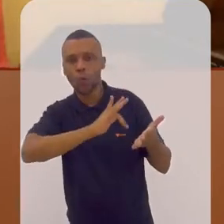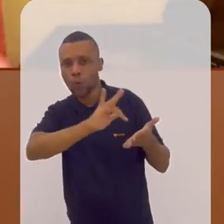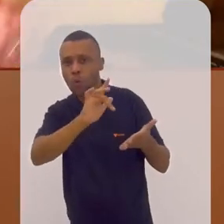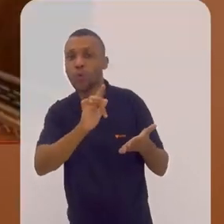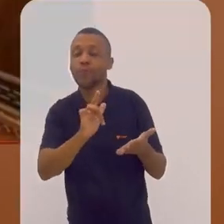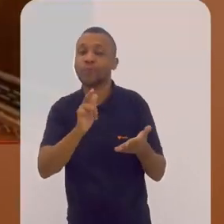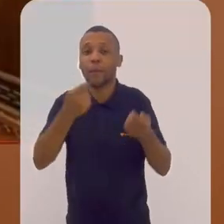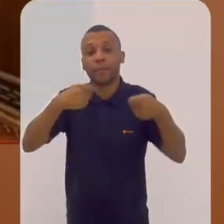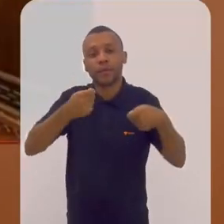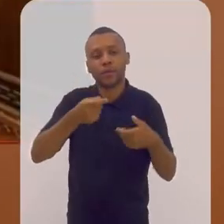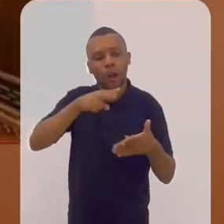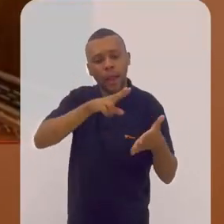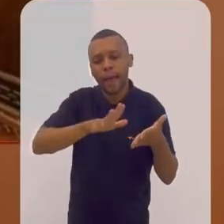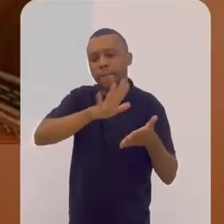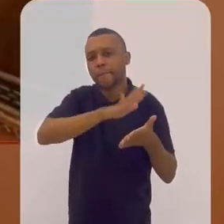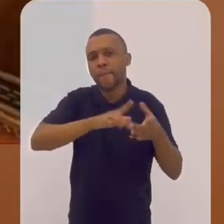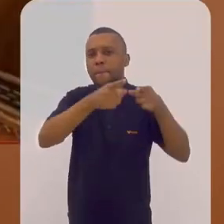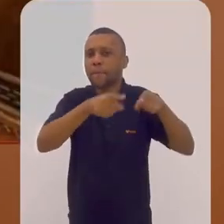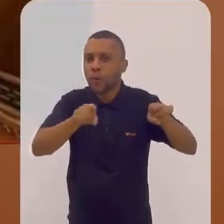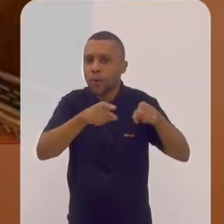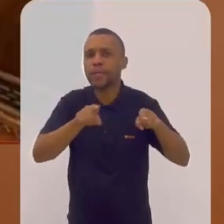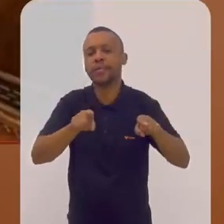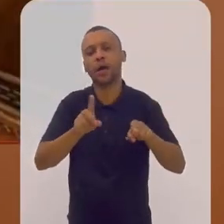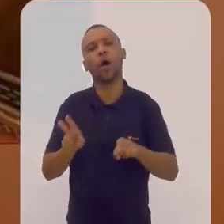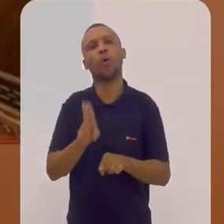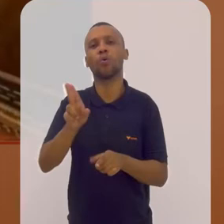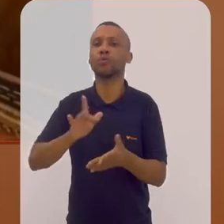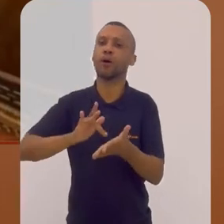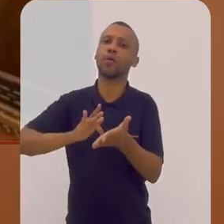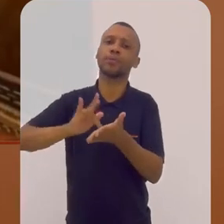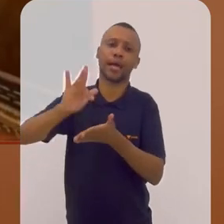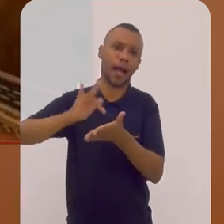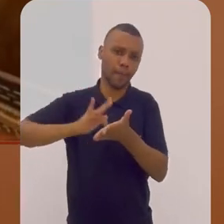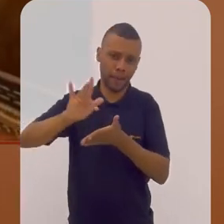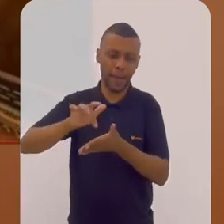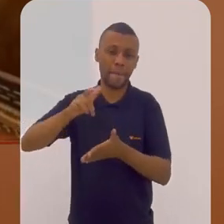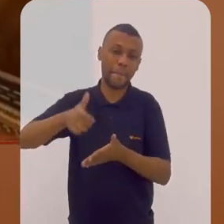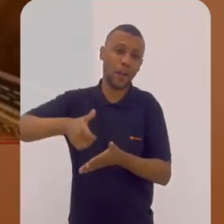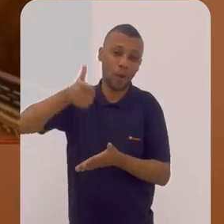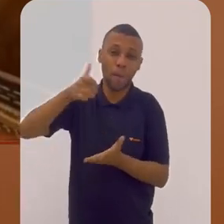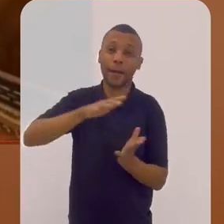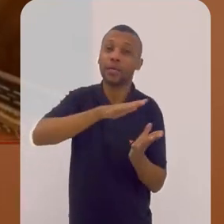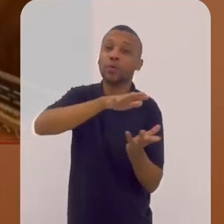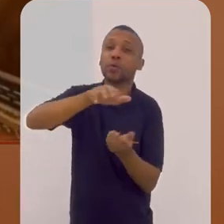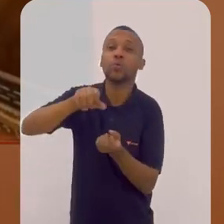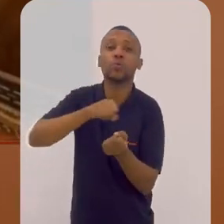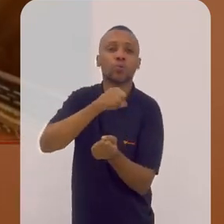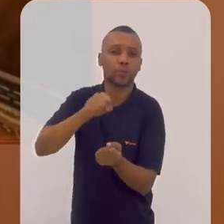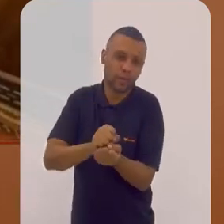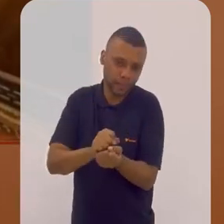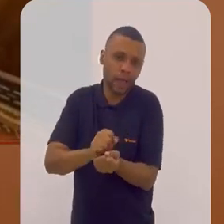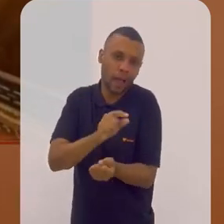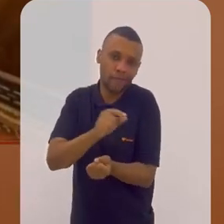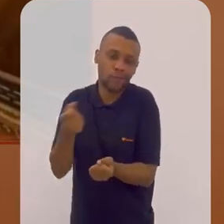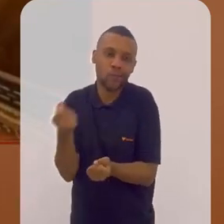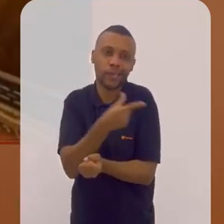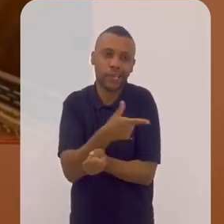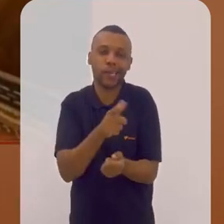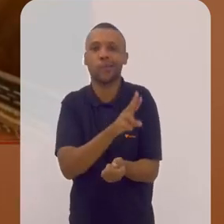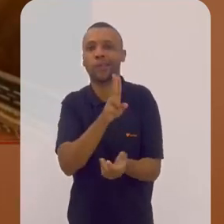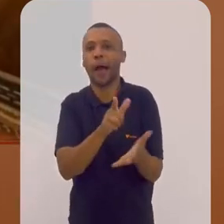nos concertos, eu uso um tablet, é até mais ecológico, né, do que papel, dá as